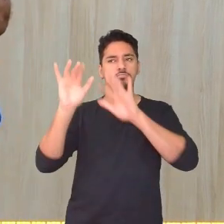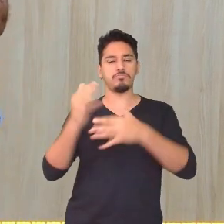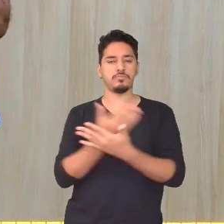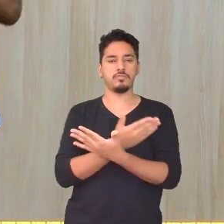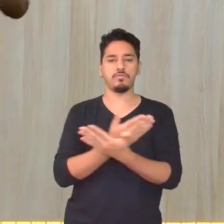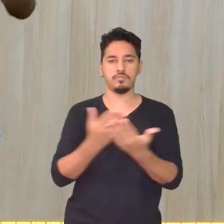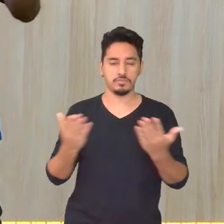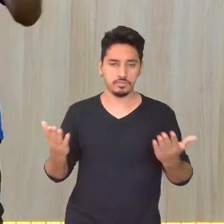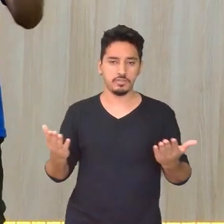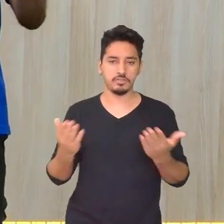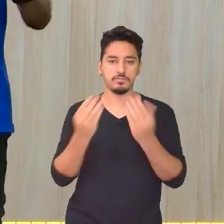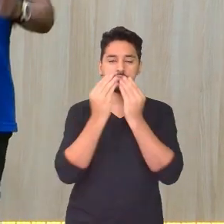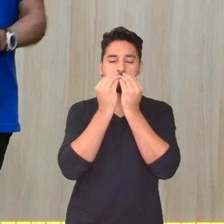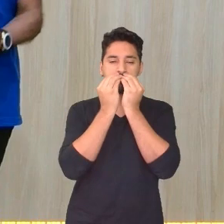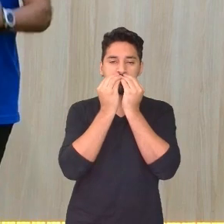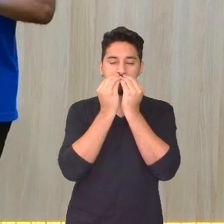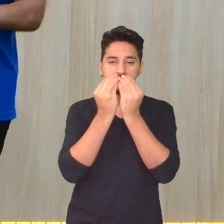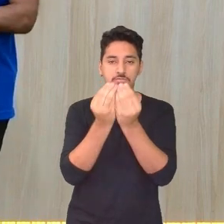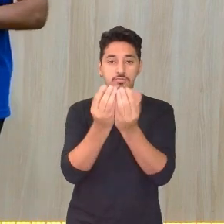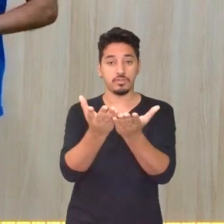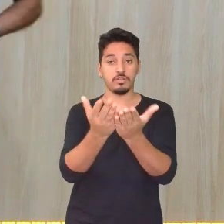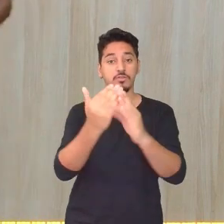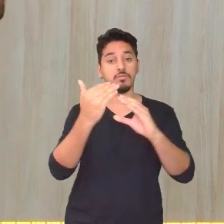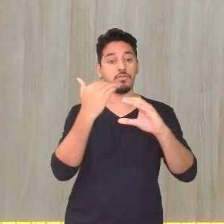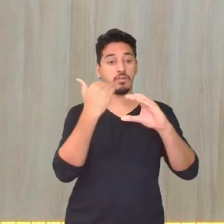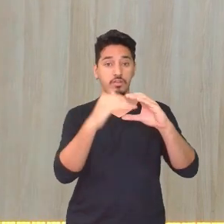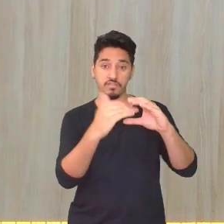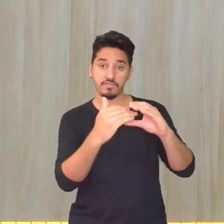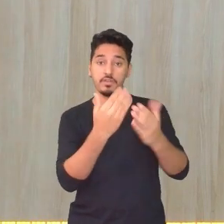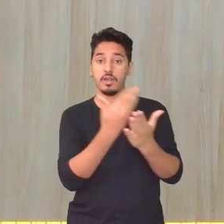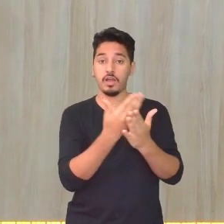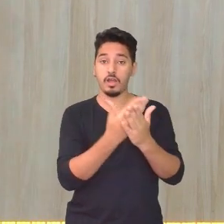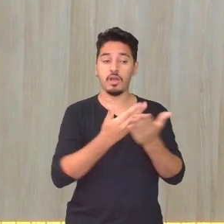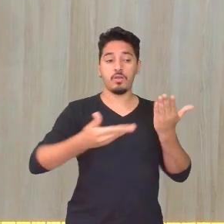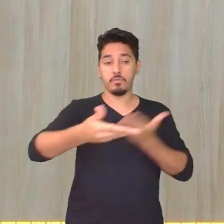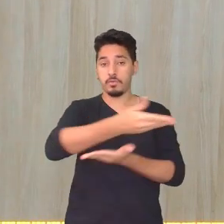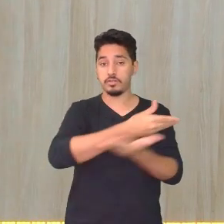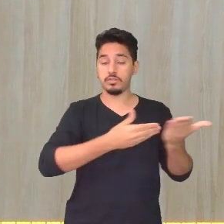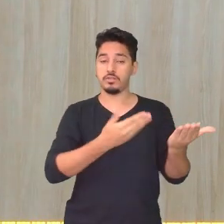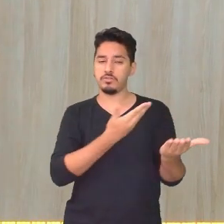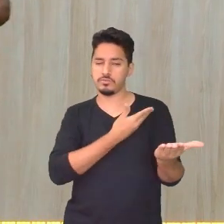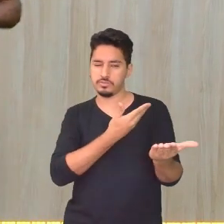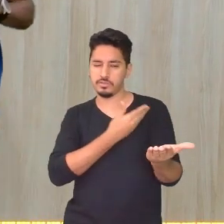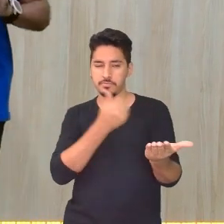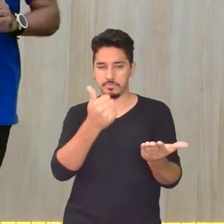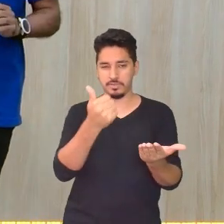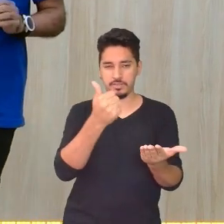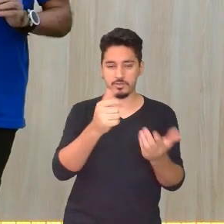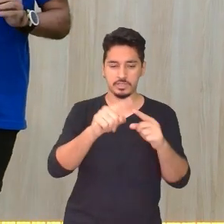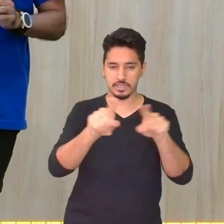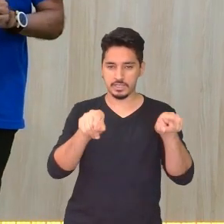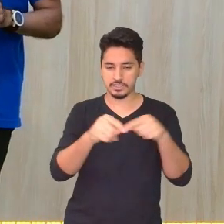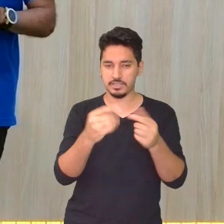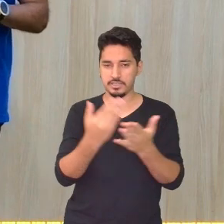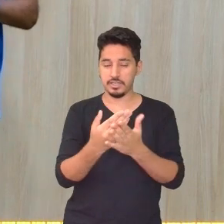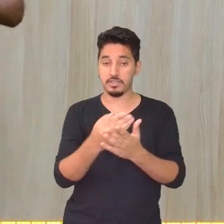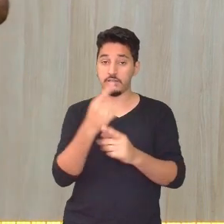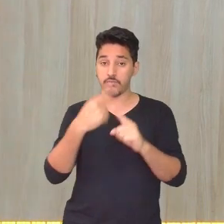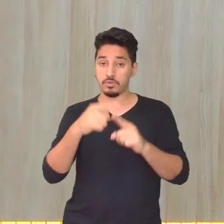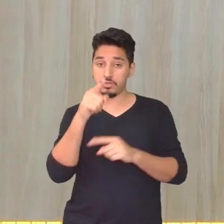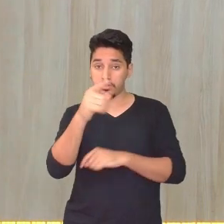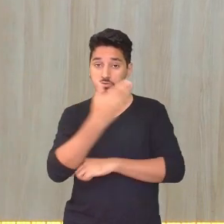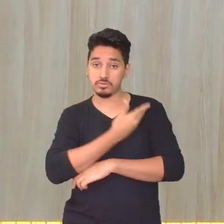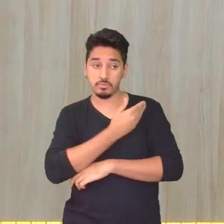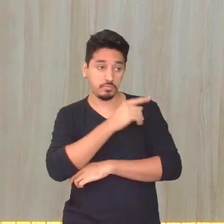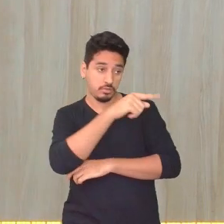vocês, um cheiro, não esquece de compartilhar aí essa aula, hein, para os coleguinhas aí da sala, porque eles precisam aí